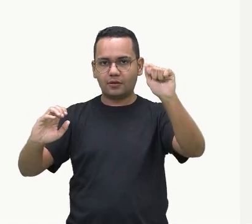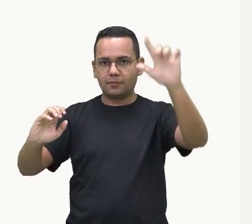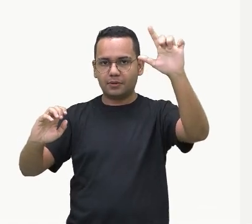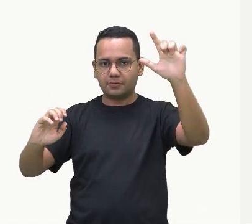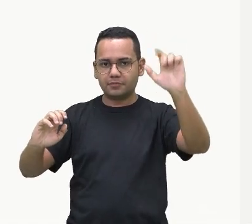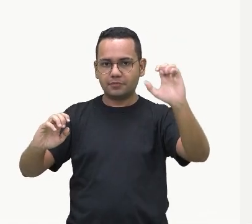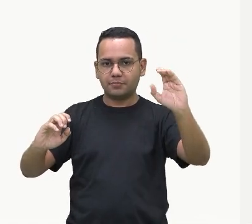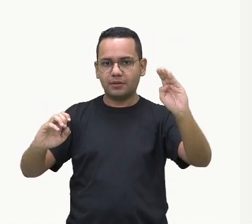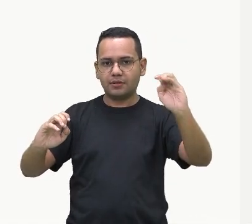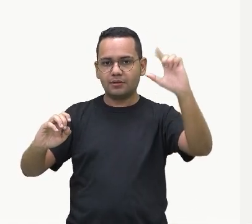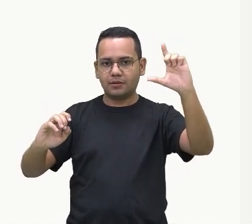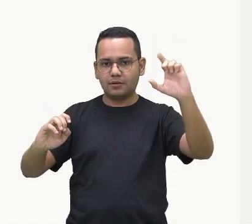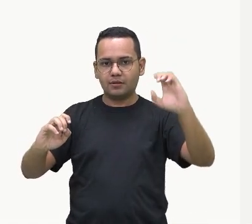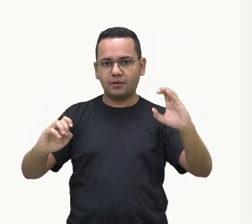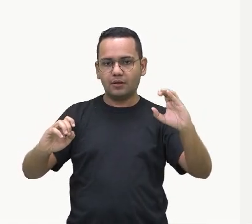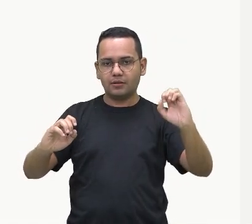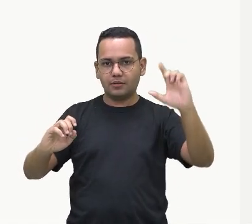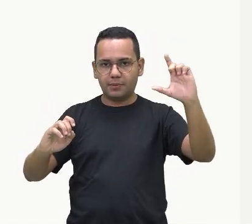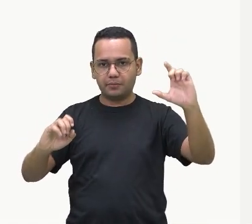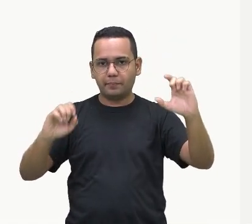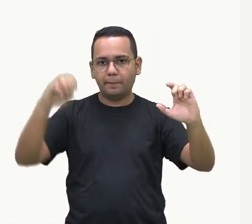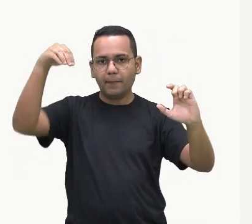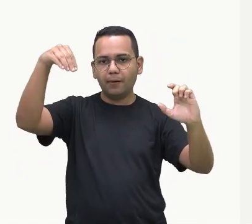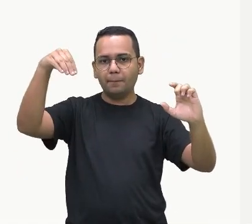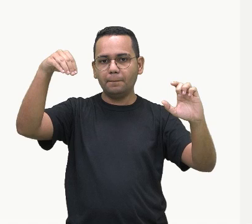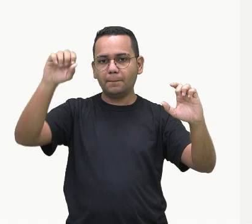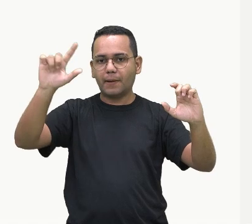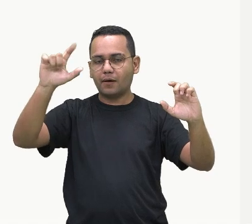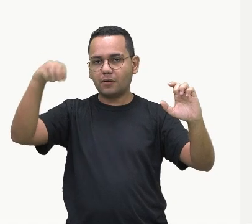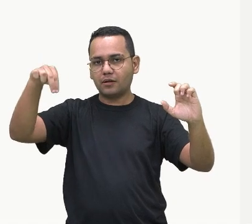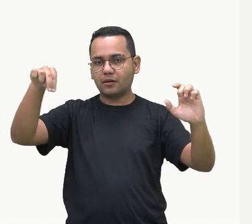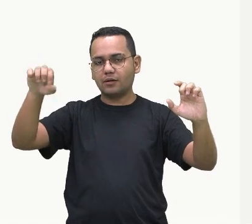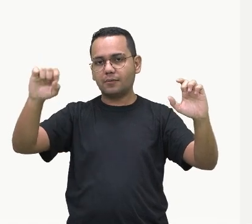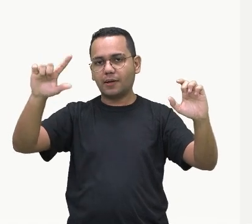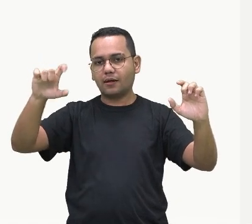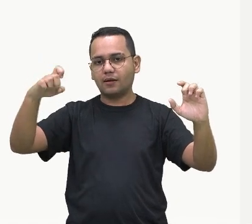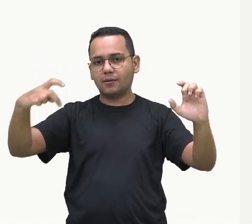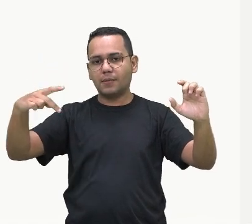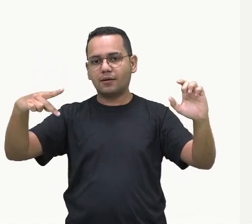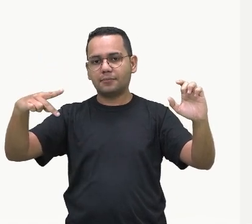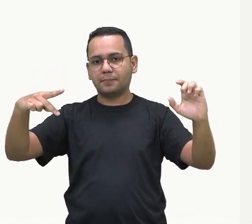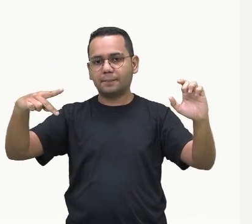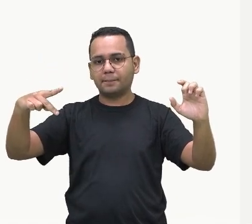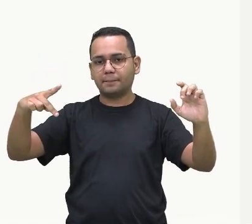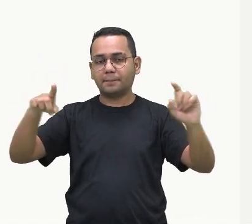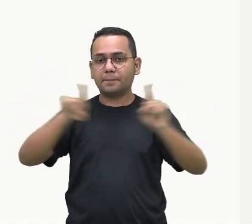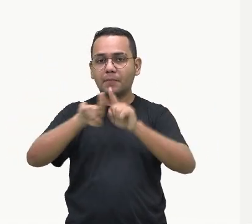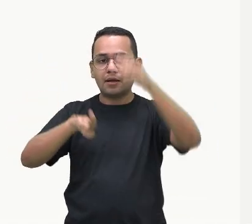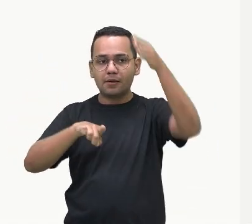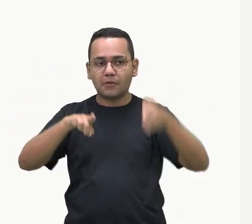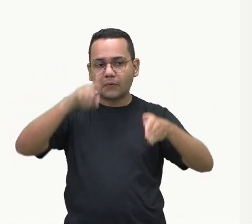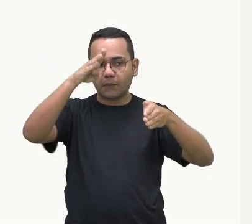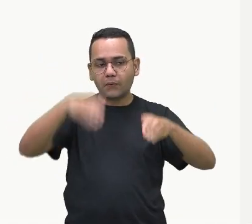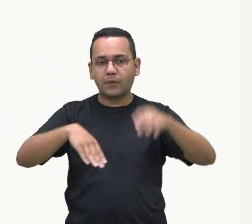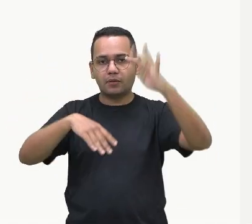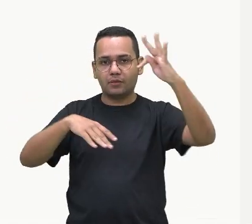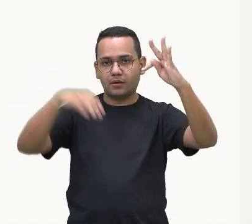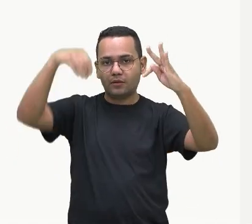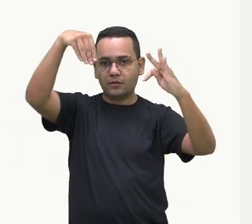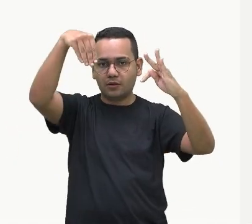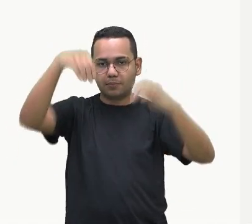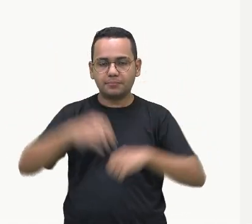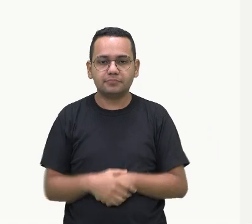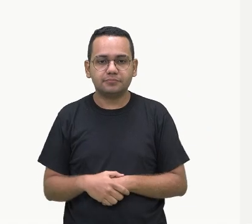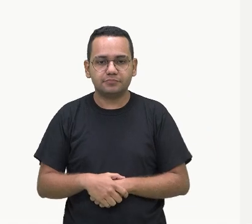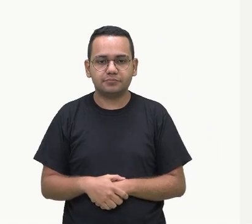M, N e P. Ok? Isso vale quando? Quando a gente tiver